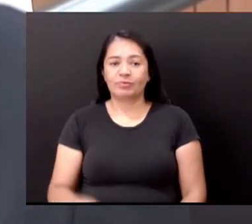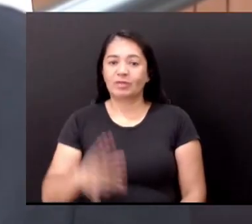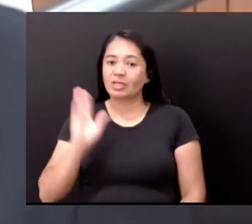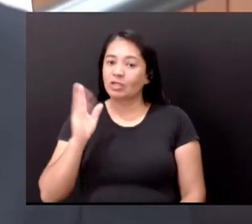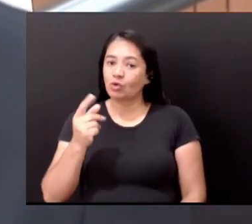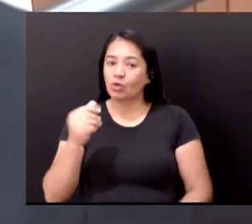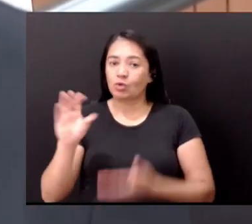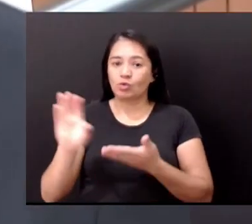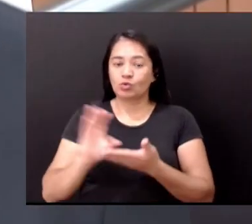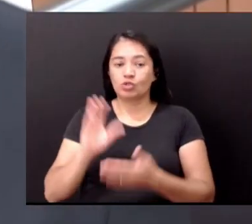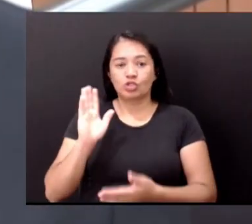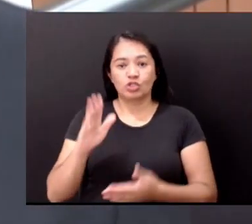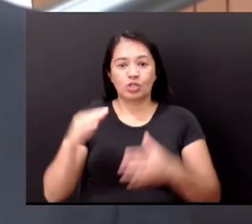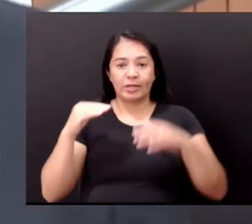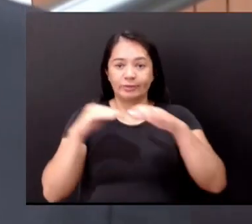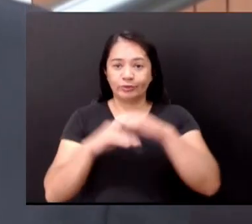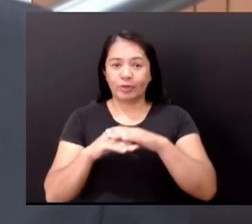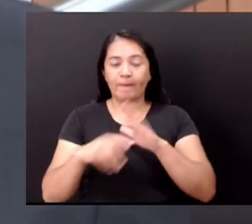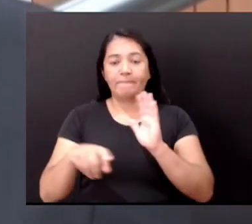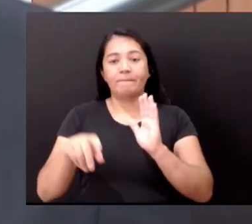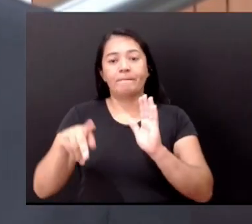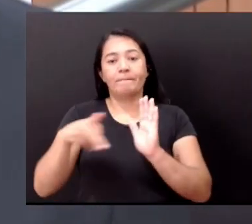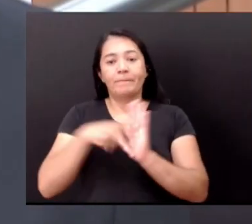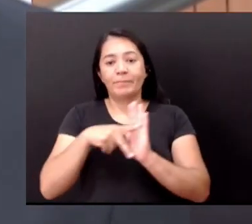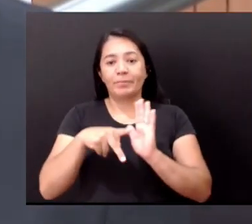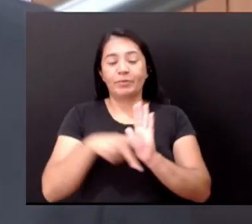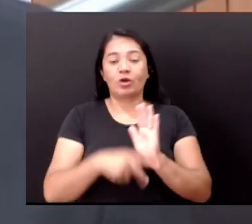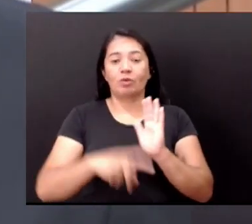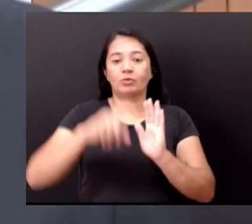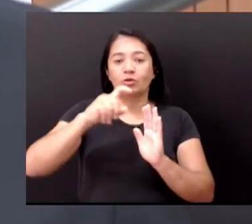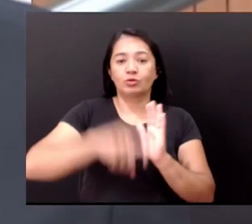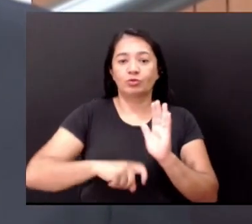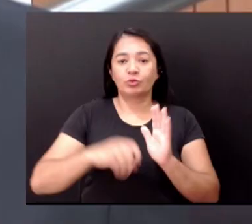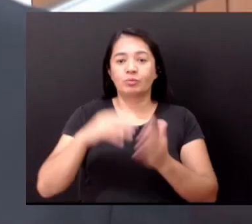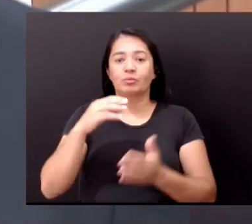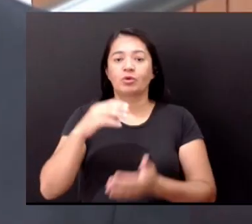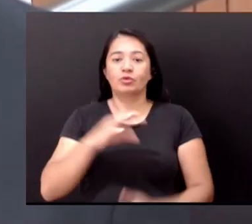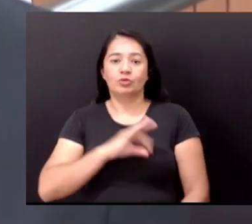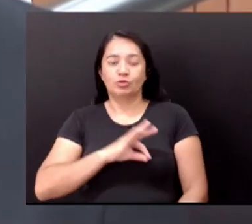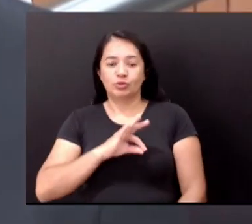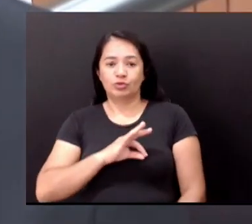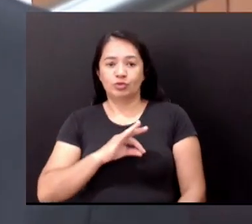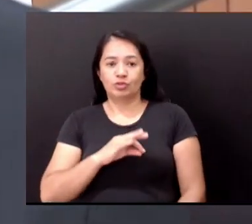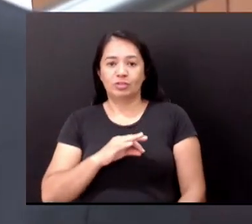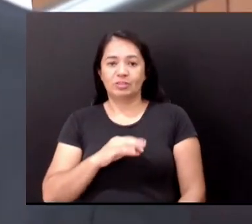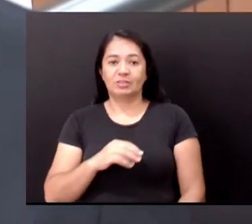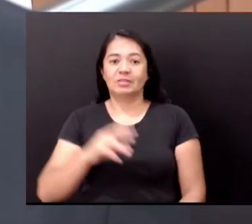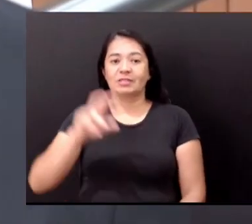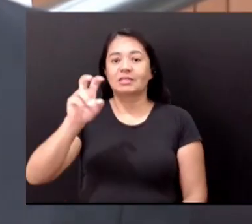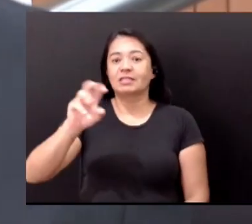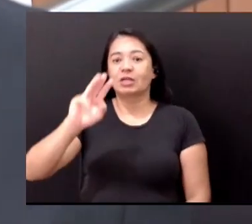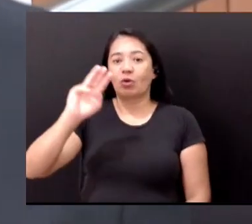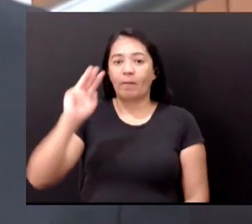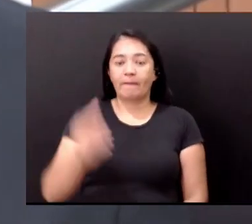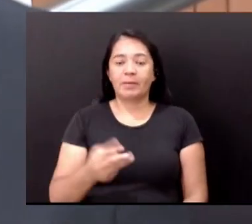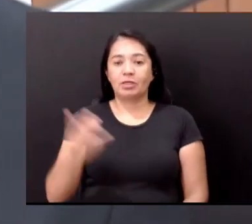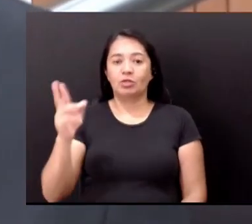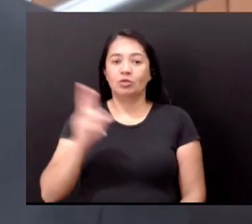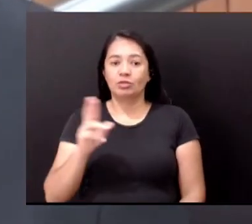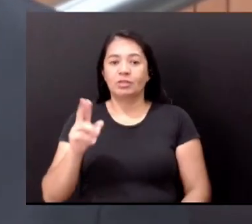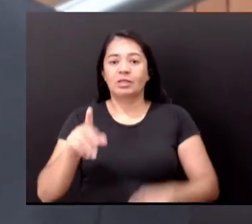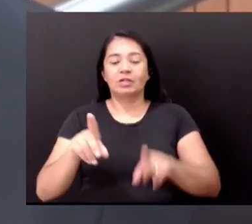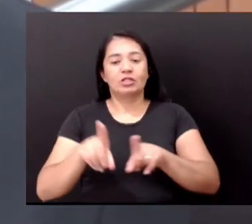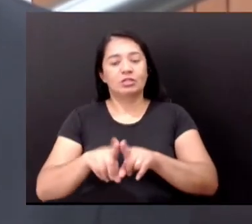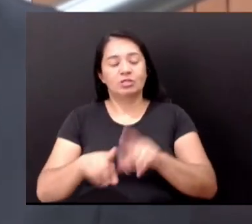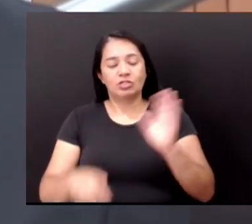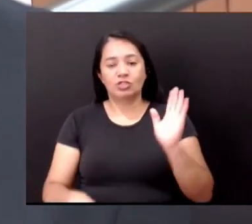do imposto de renda que é depositado entre novembro e dezembro do ano passado. São mais de 5 milhões de reais que estão já destinados